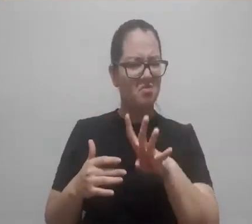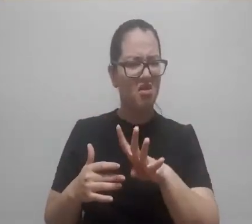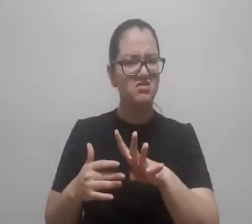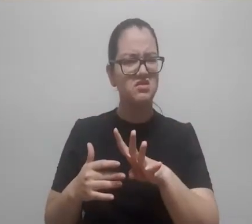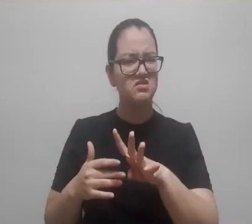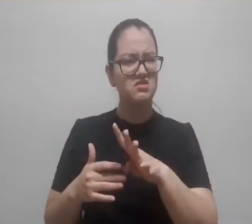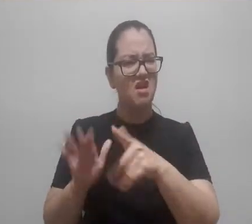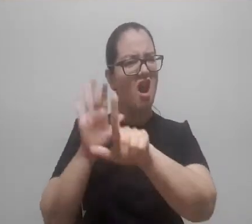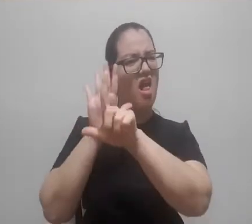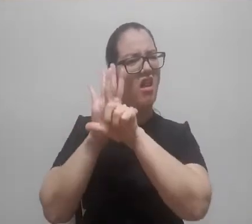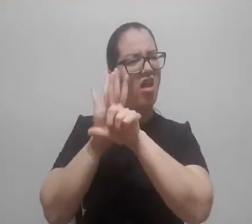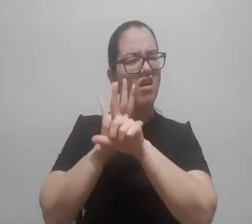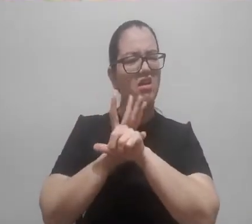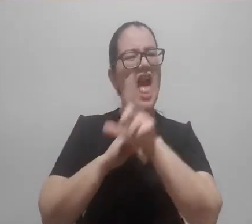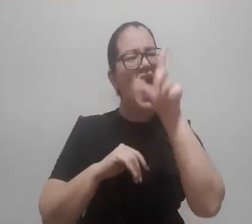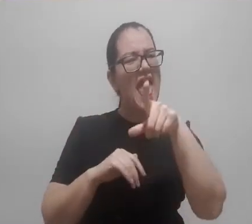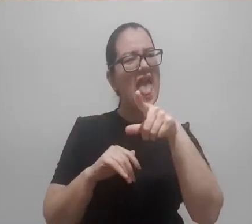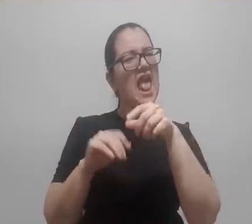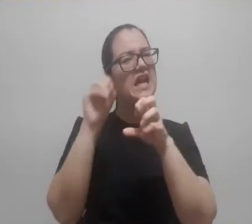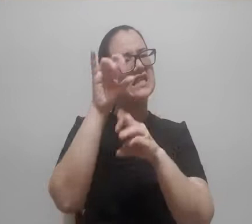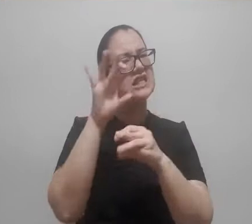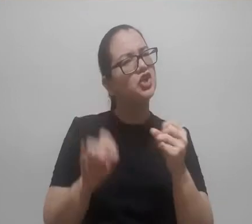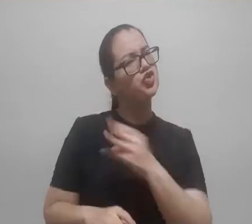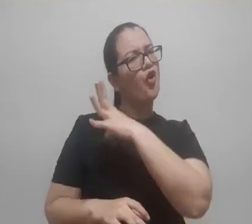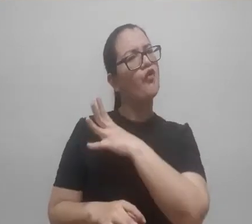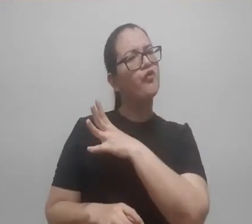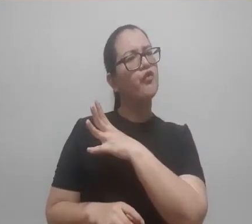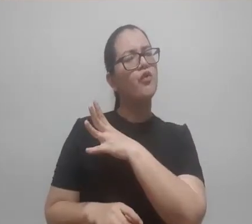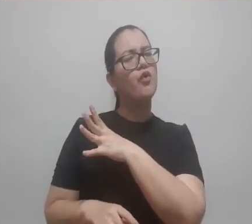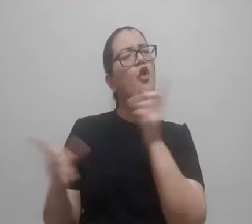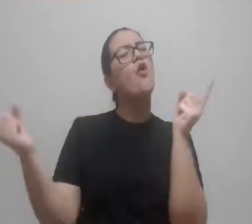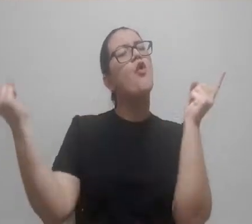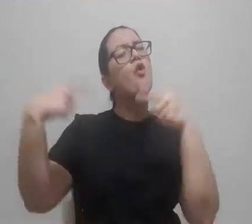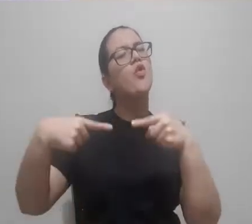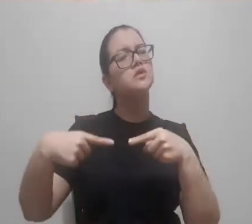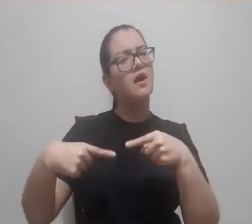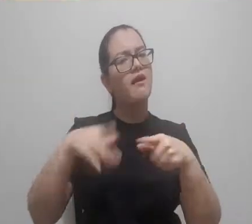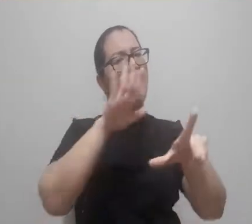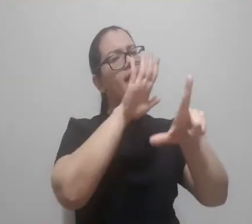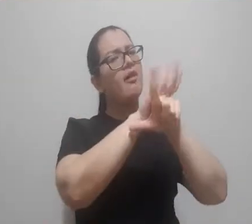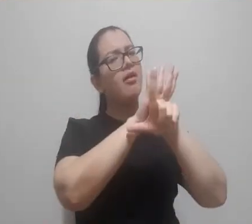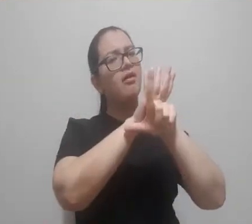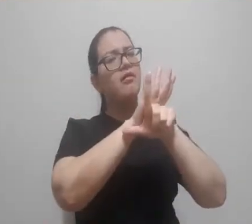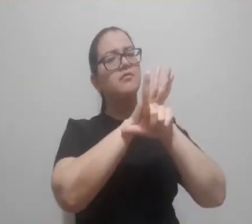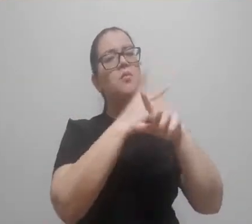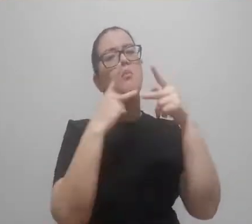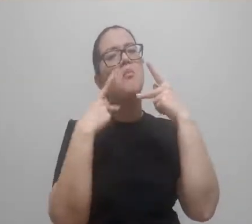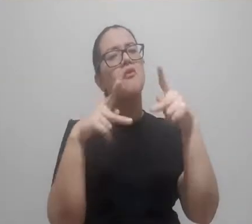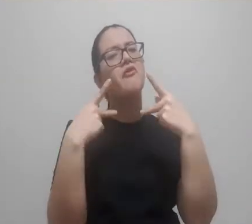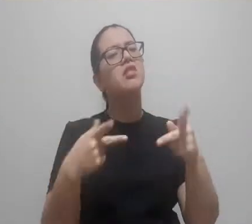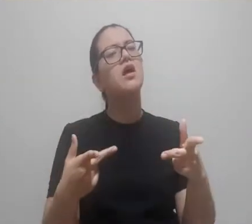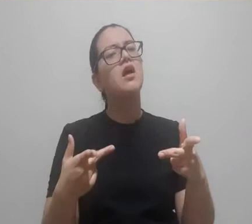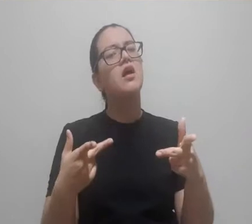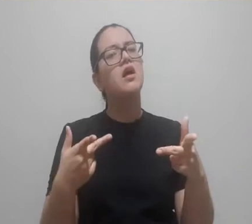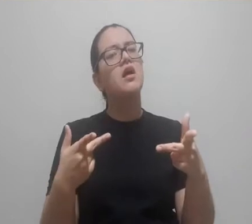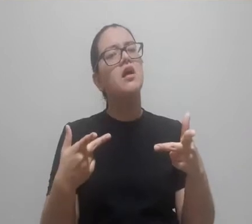estaria denunciando, né, ou contrariando a lei e os profetas? Teria alguma maneira nova de agradar a Deus? Será que ele vem trazer uma nova doutrina,